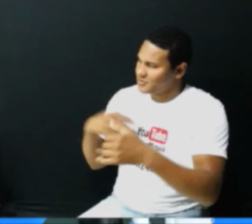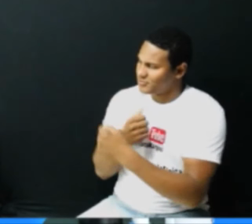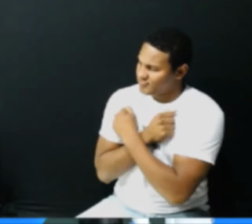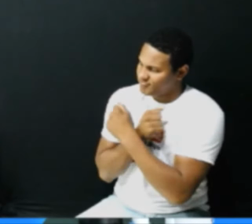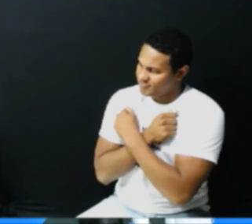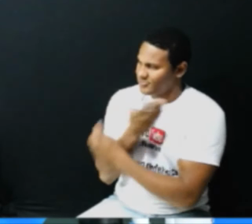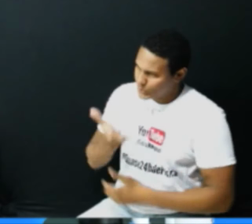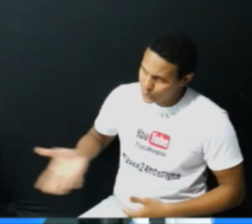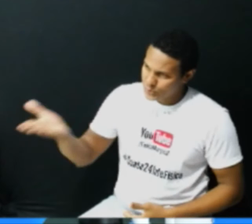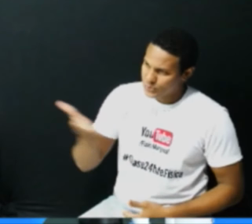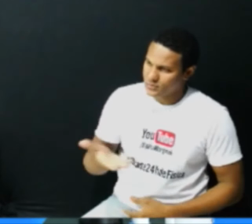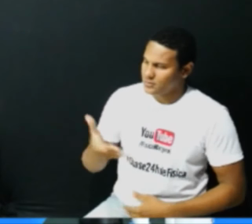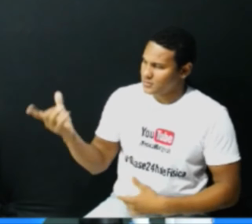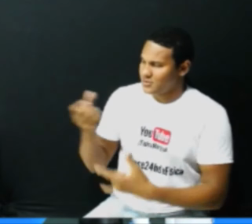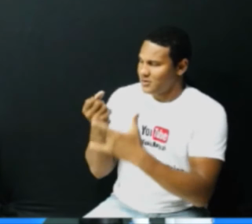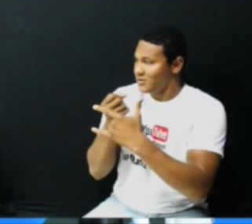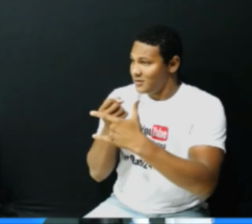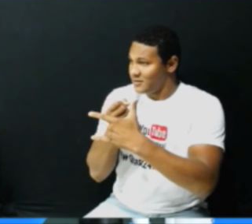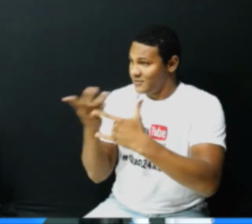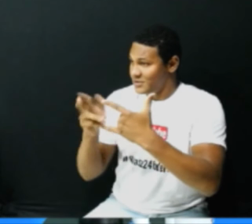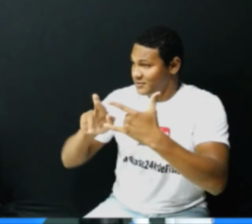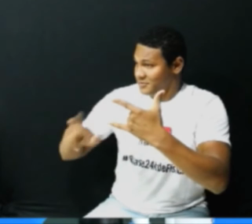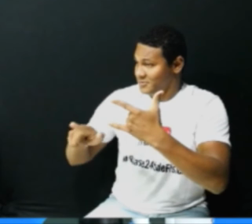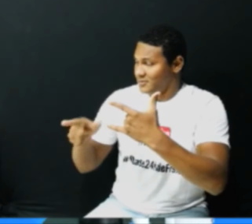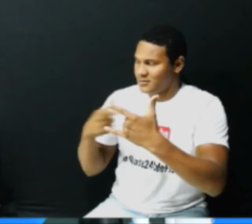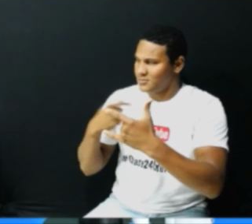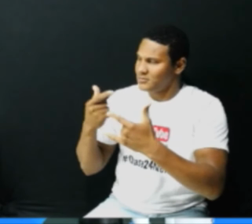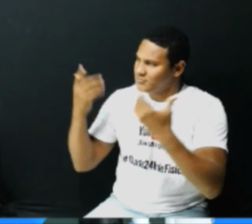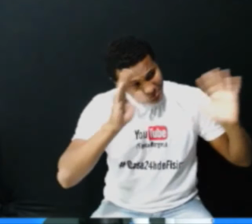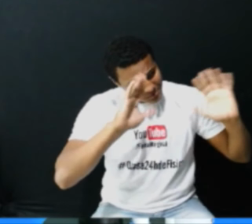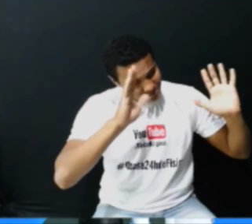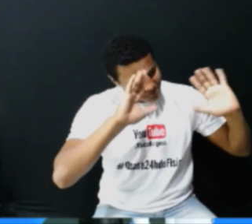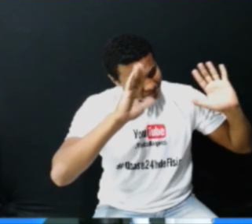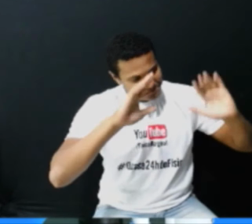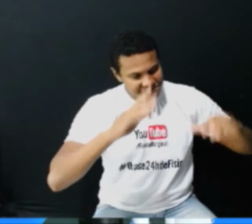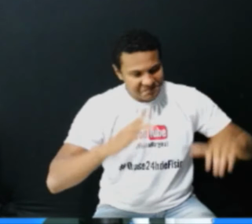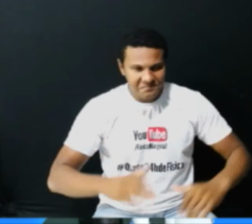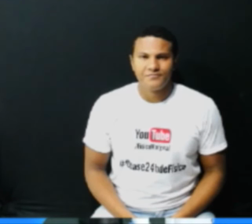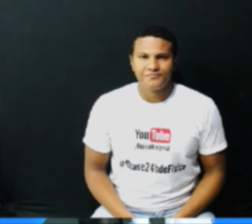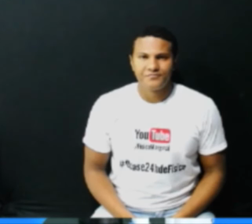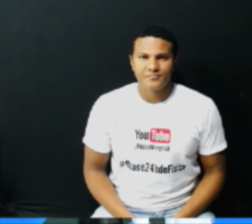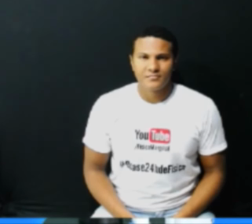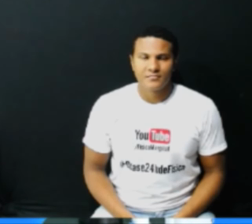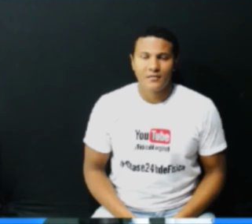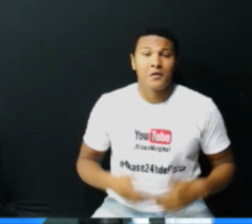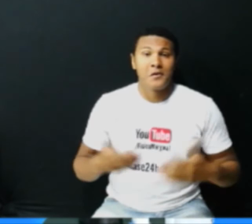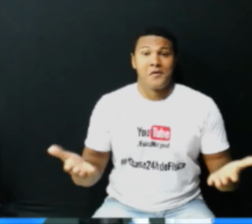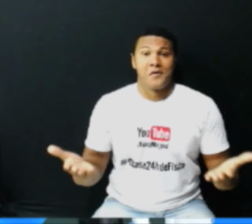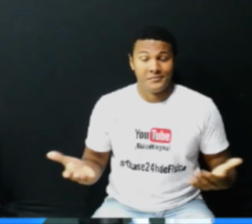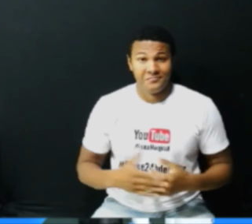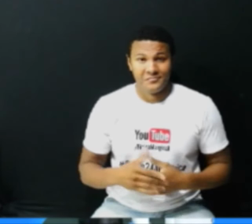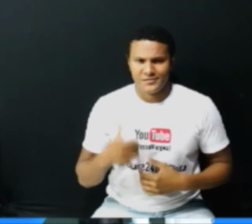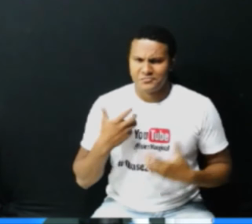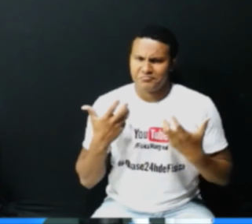Física Marginal, sucesso a todos que vão fazer o Enem. Tchau. Valeu, tchau, tchau. Cara, que show. Queria registrar aqui, o